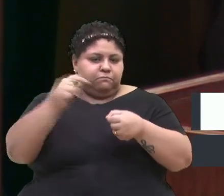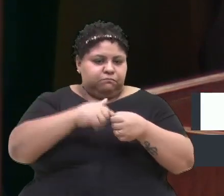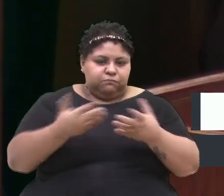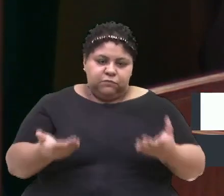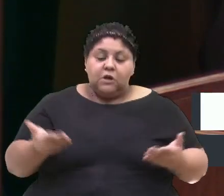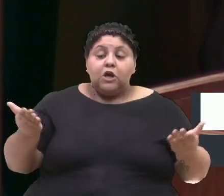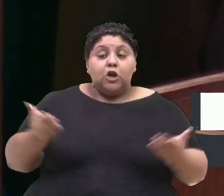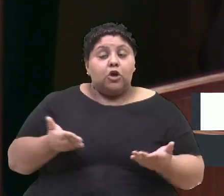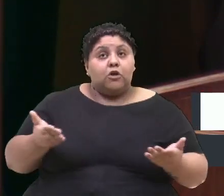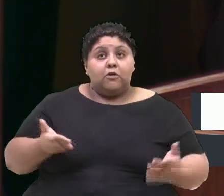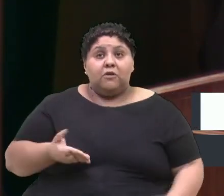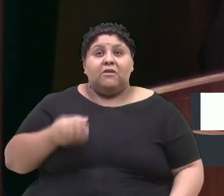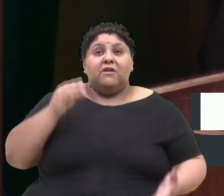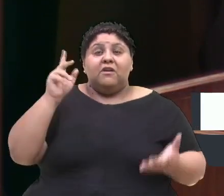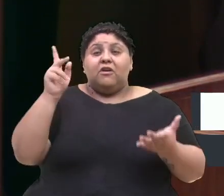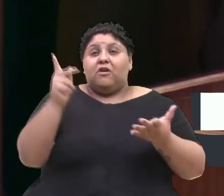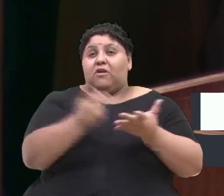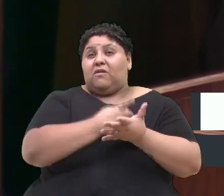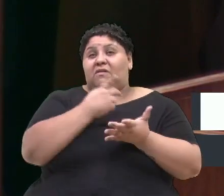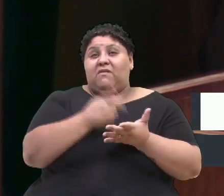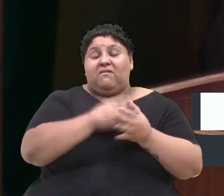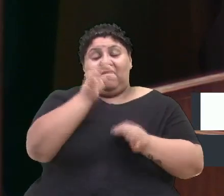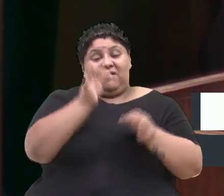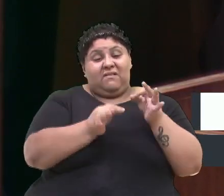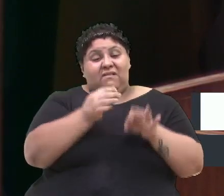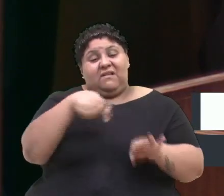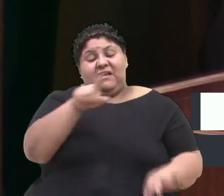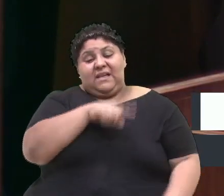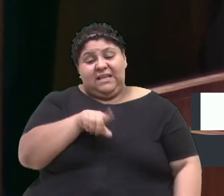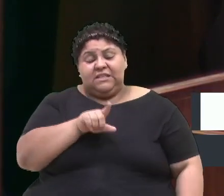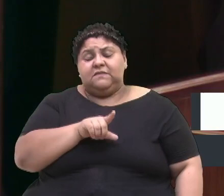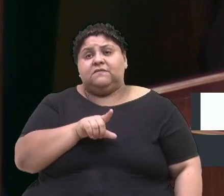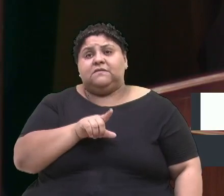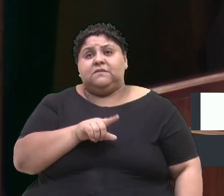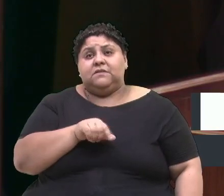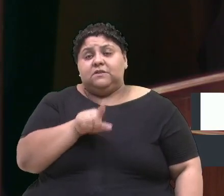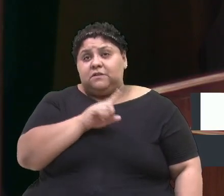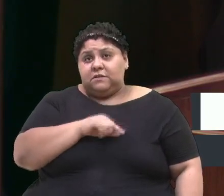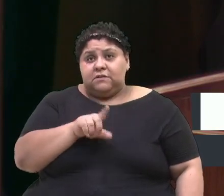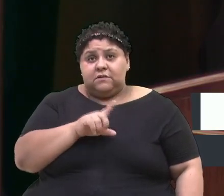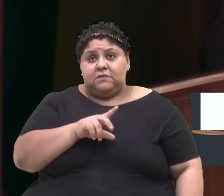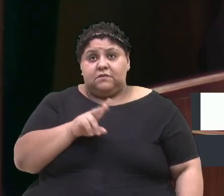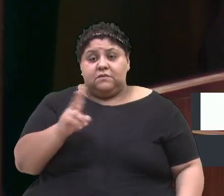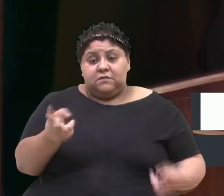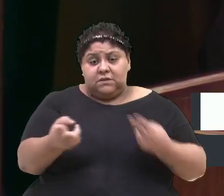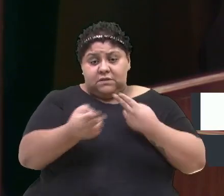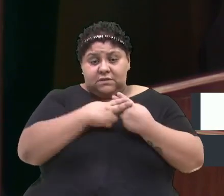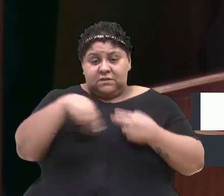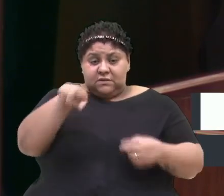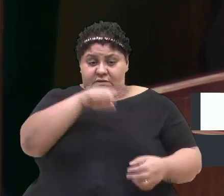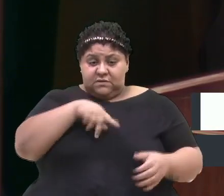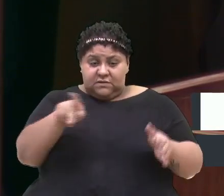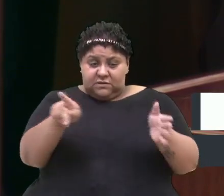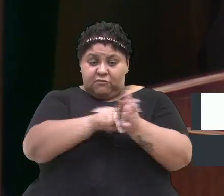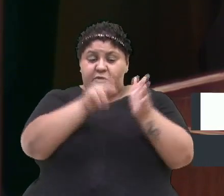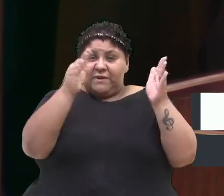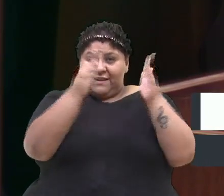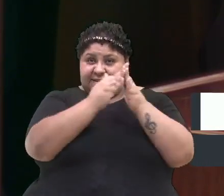com a falha na nossa justiça, a gente acaba nós sendo prisioneiros das nossas próprias